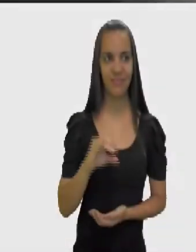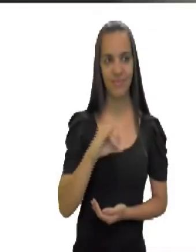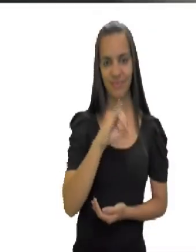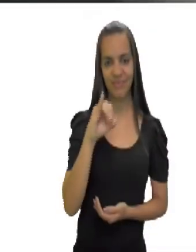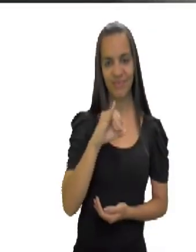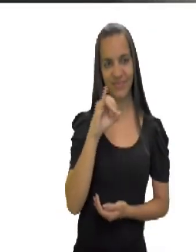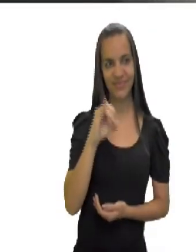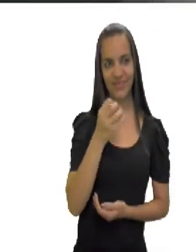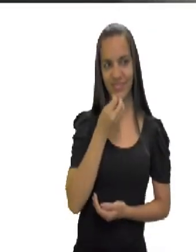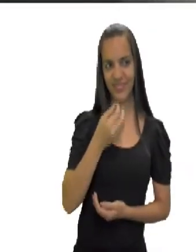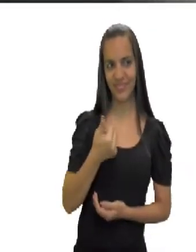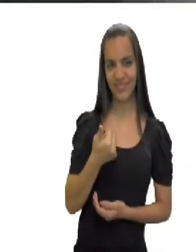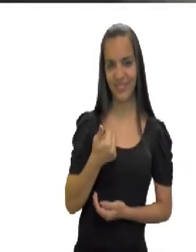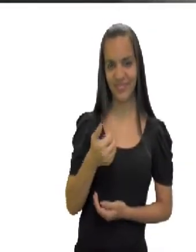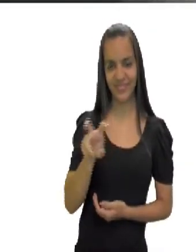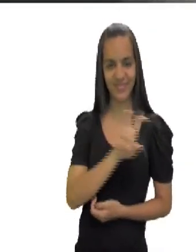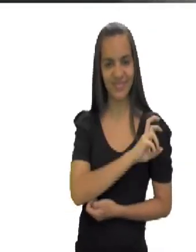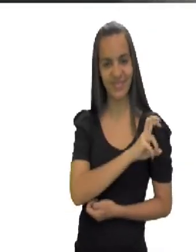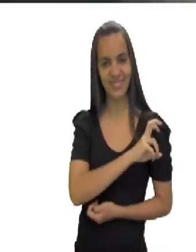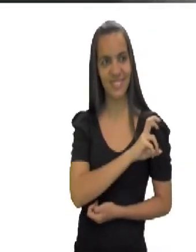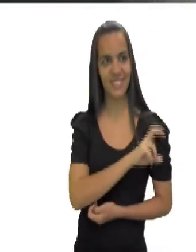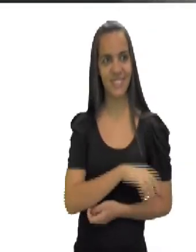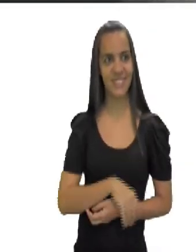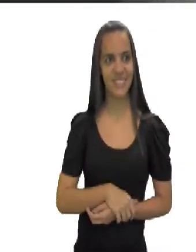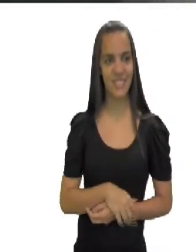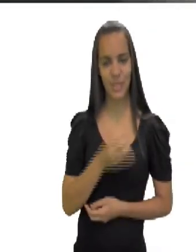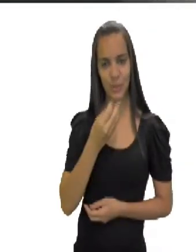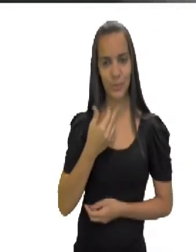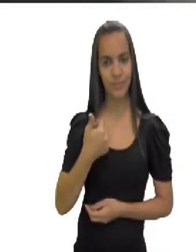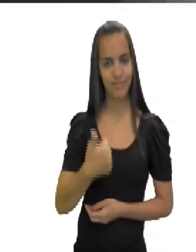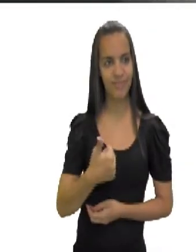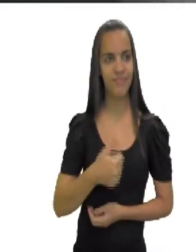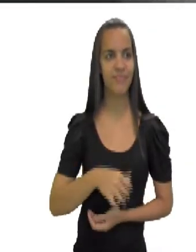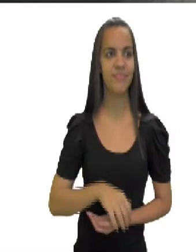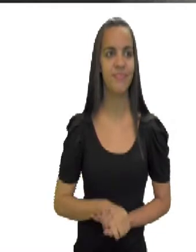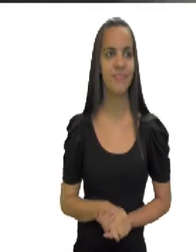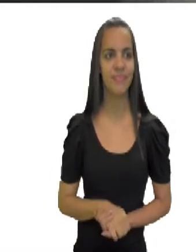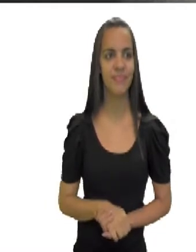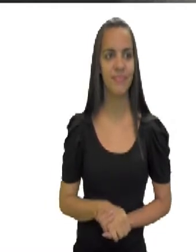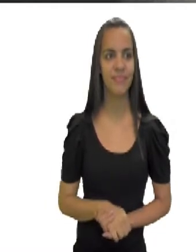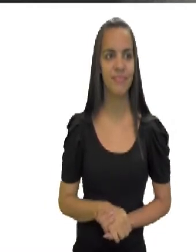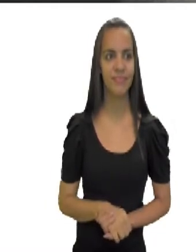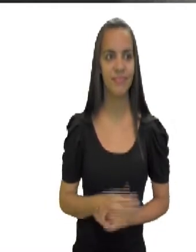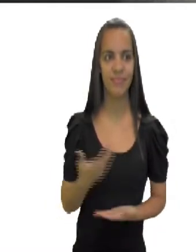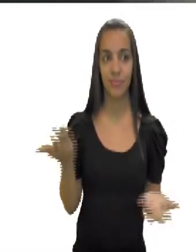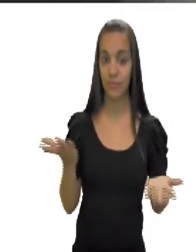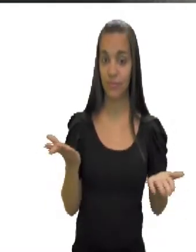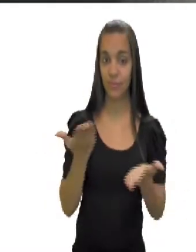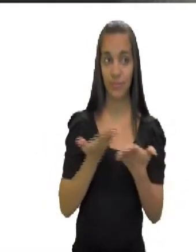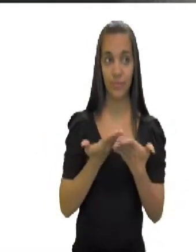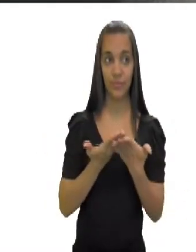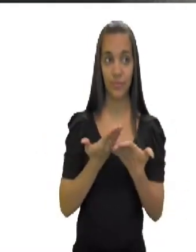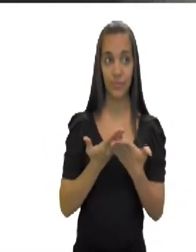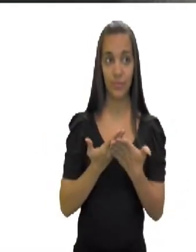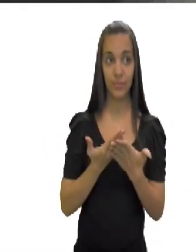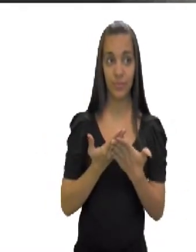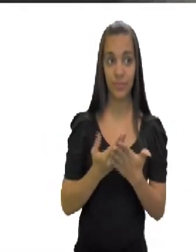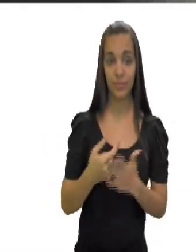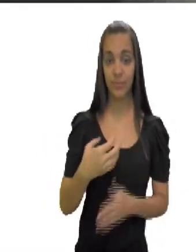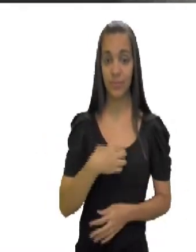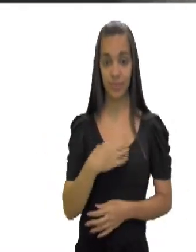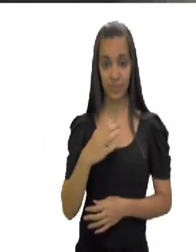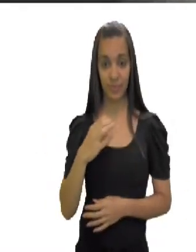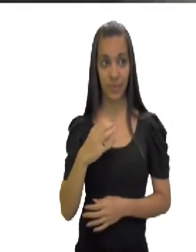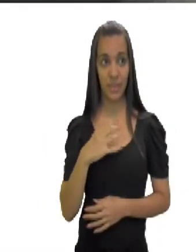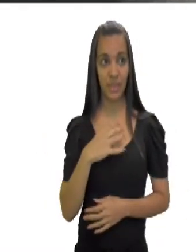Oi, galera do quinto ano, tudo bem com vocês? Vamos agora estudar um pouquinho do componente curricular de